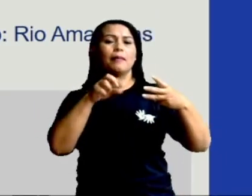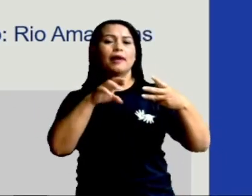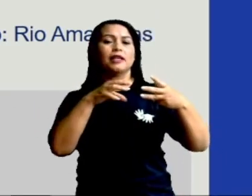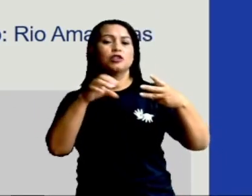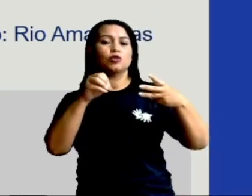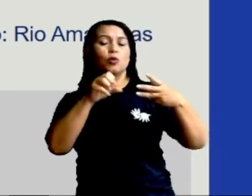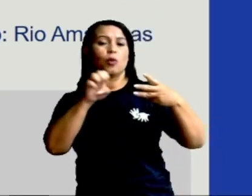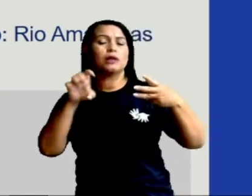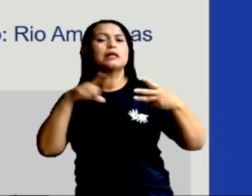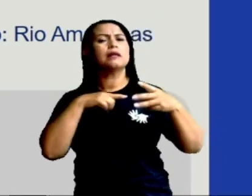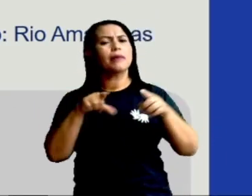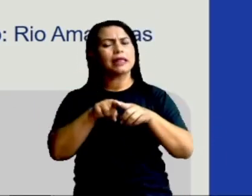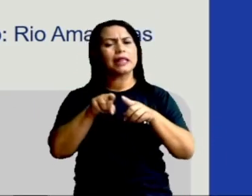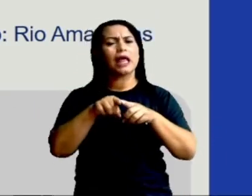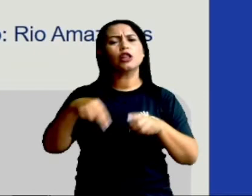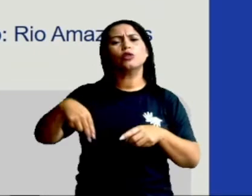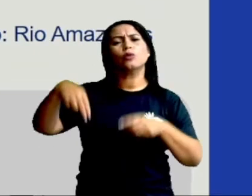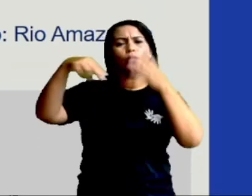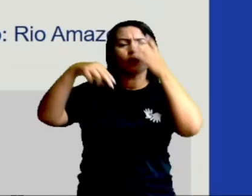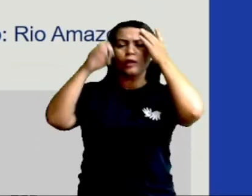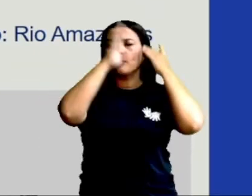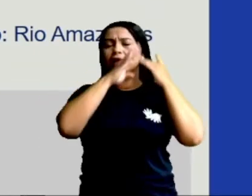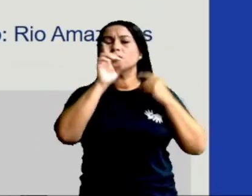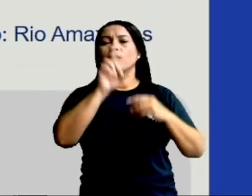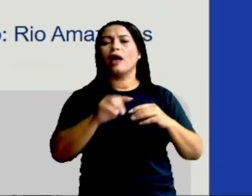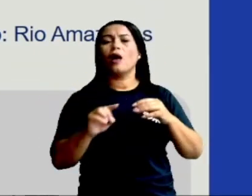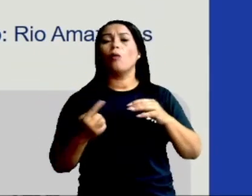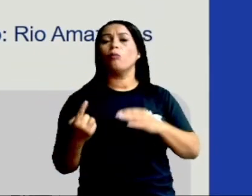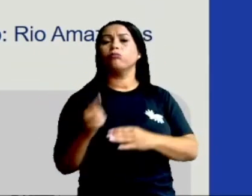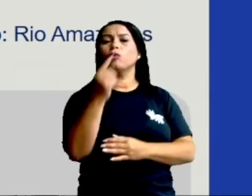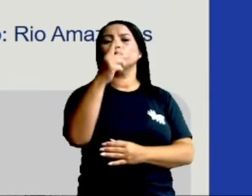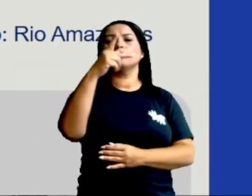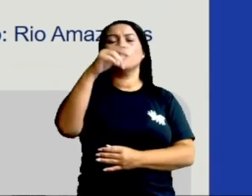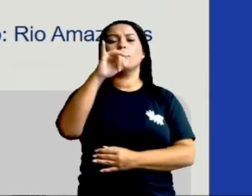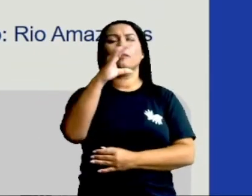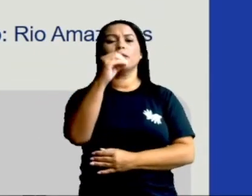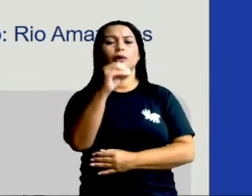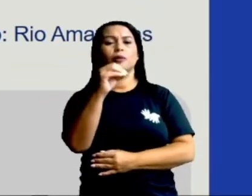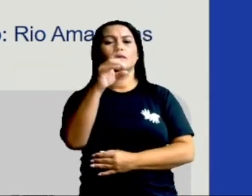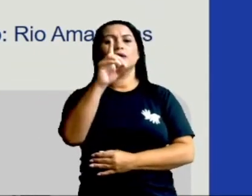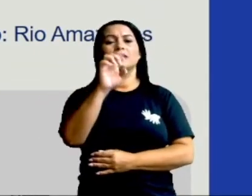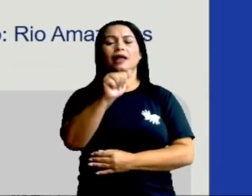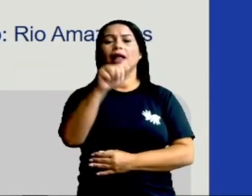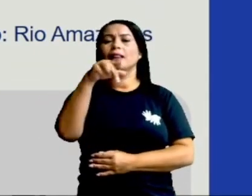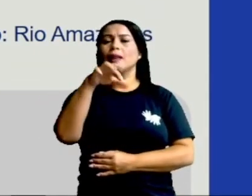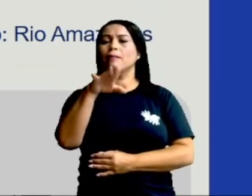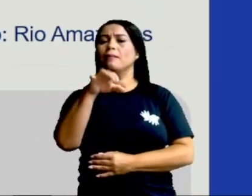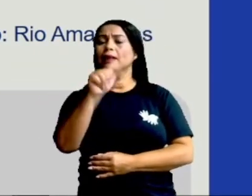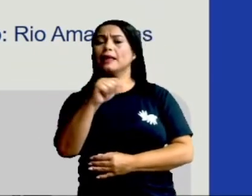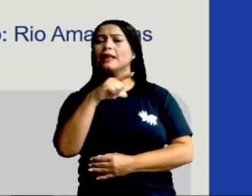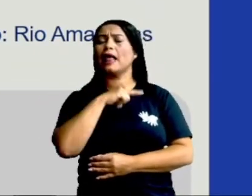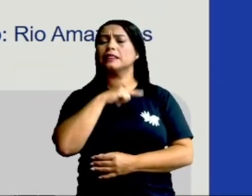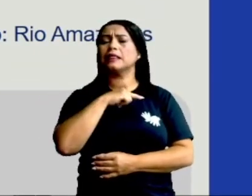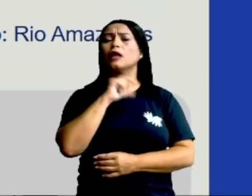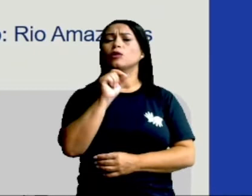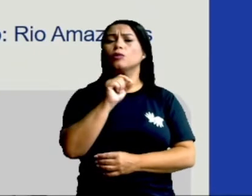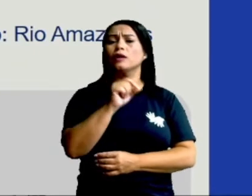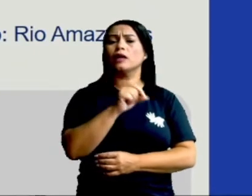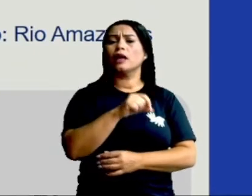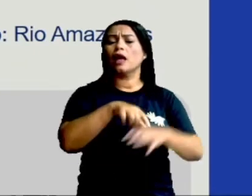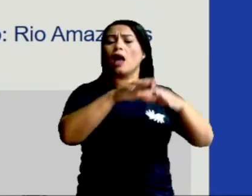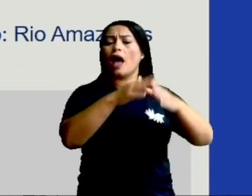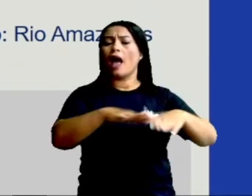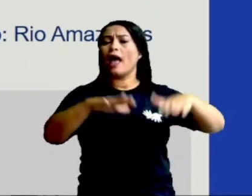do Norte e também do Brasil é o Pico da Neblina e a rede hidrográfica da região